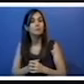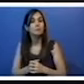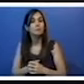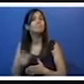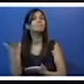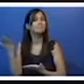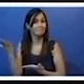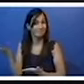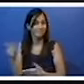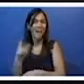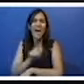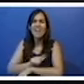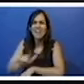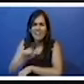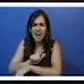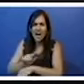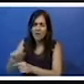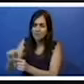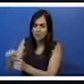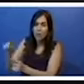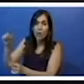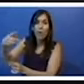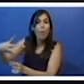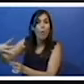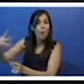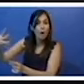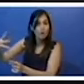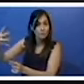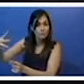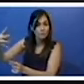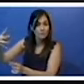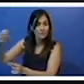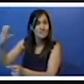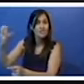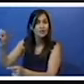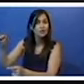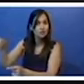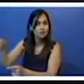Lilás né ela ela mede 4 centímetros